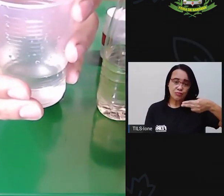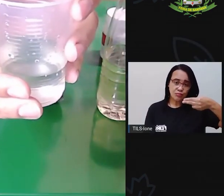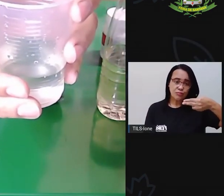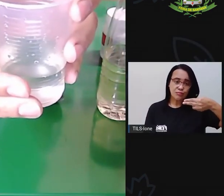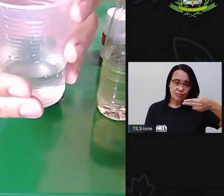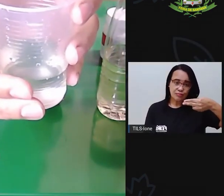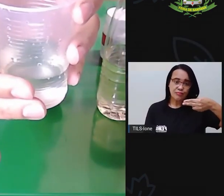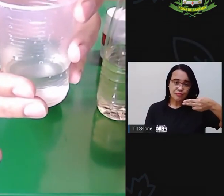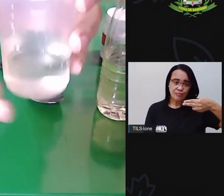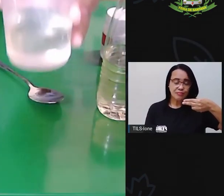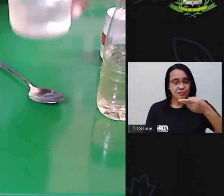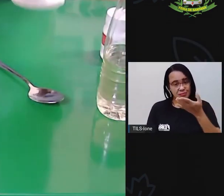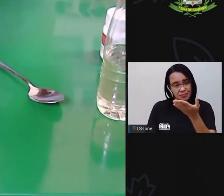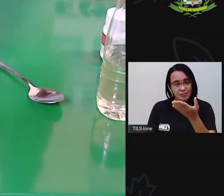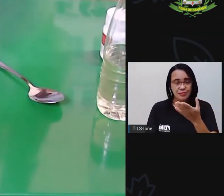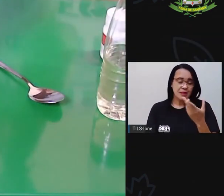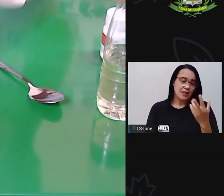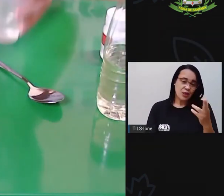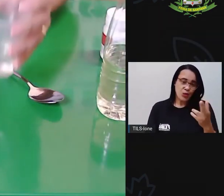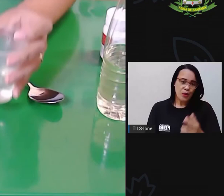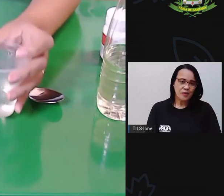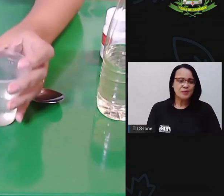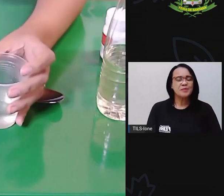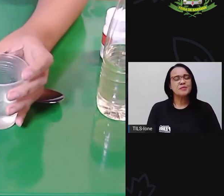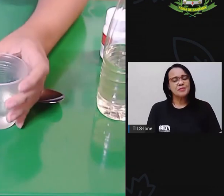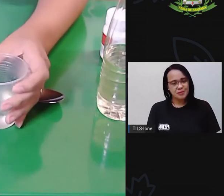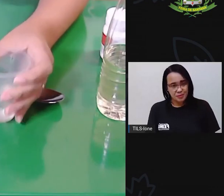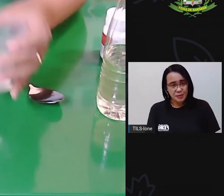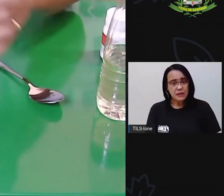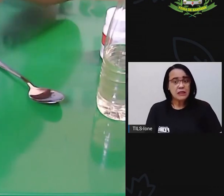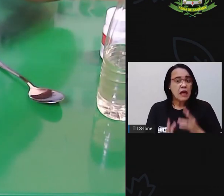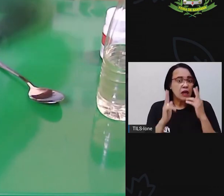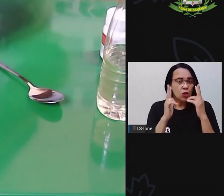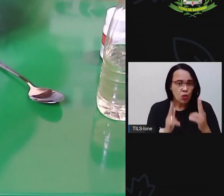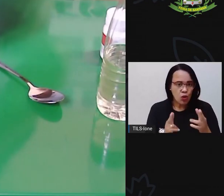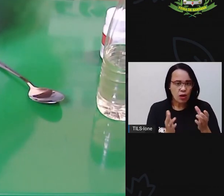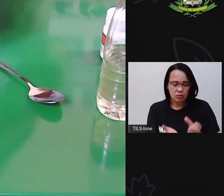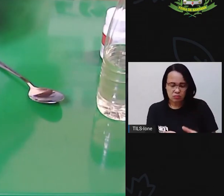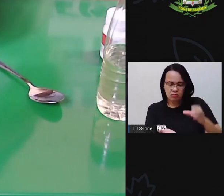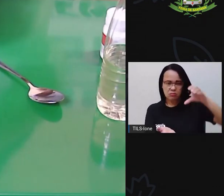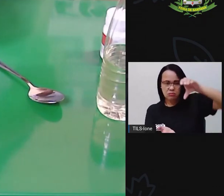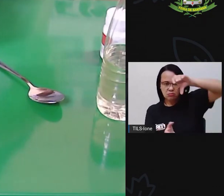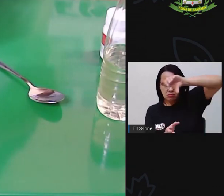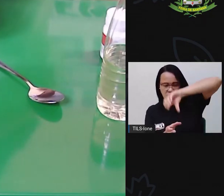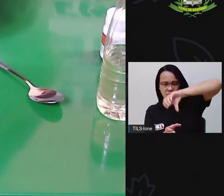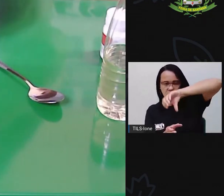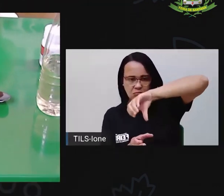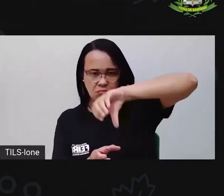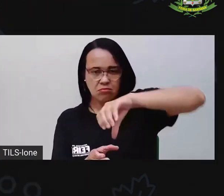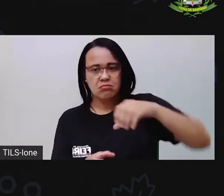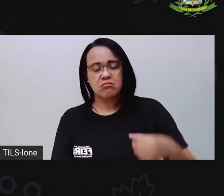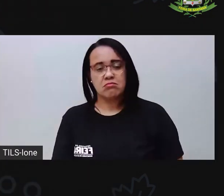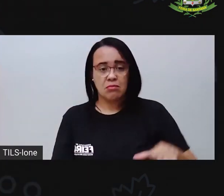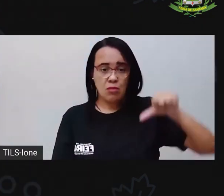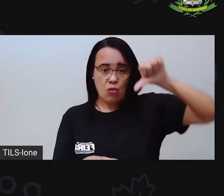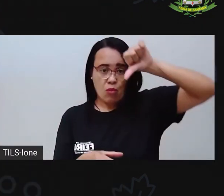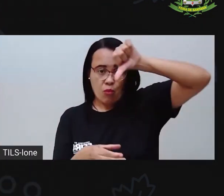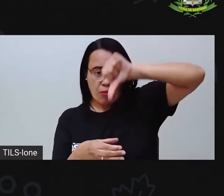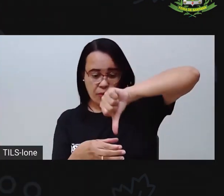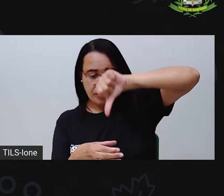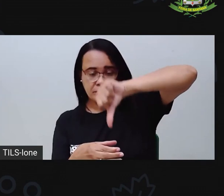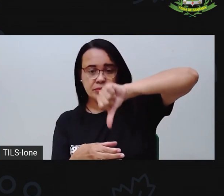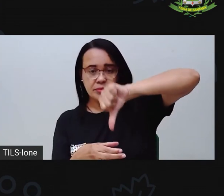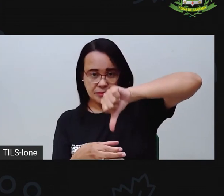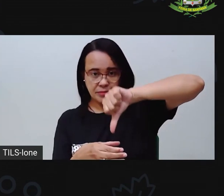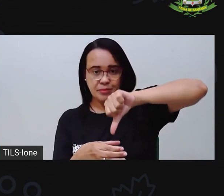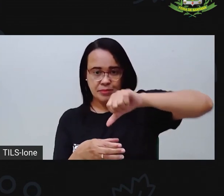Dois dedos, tá certo? Então, essa quantidade de vinagre que vocês vão colocar dentro de